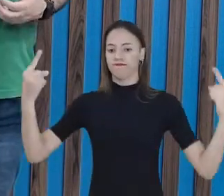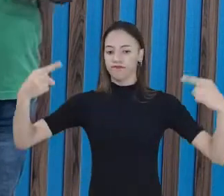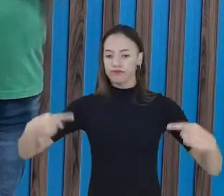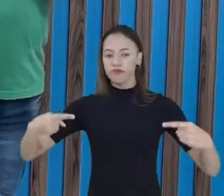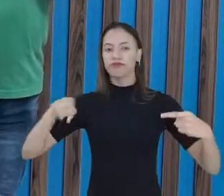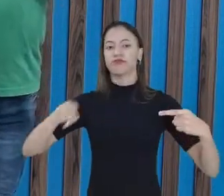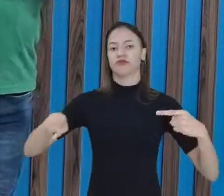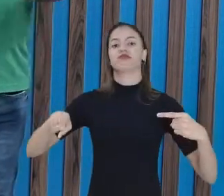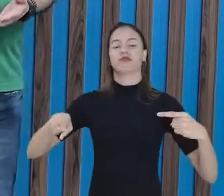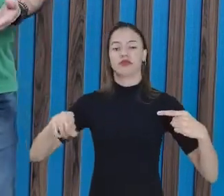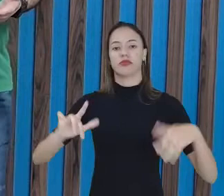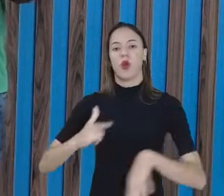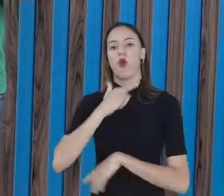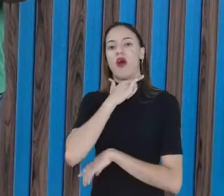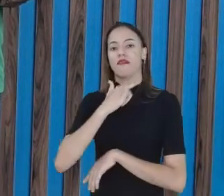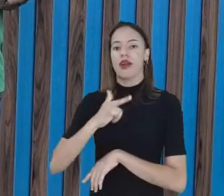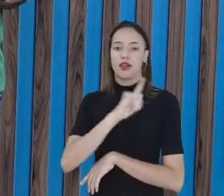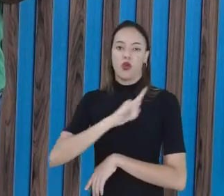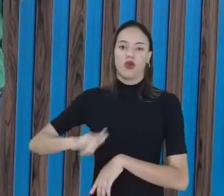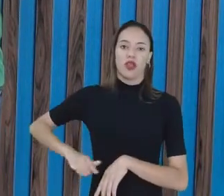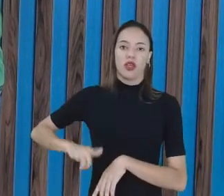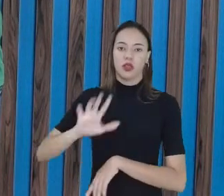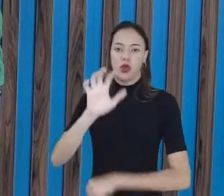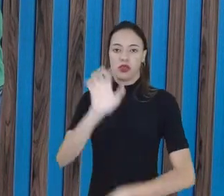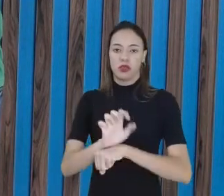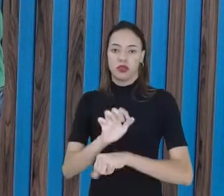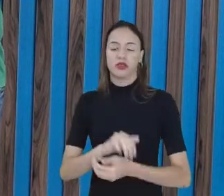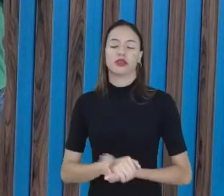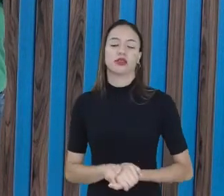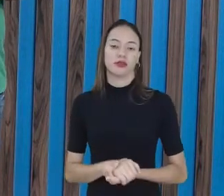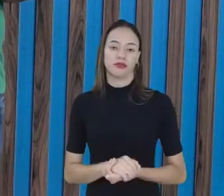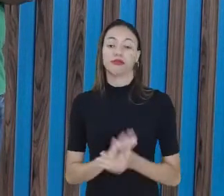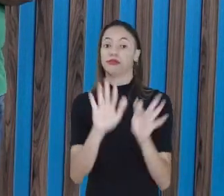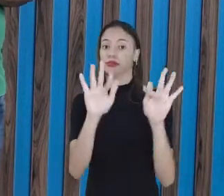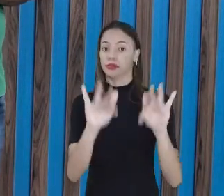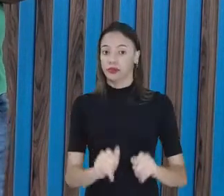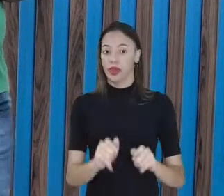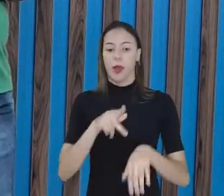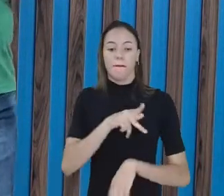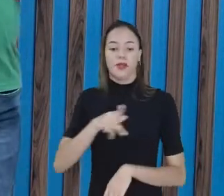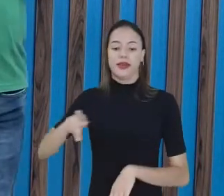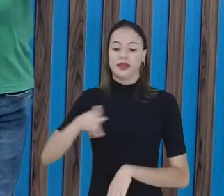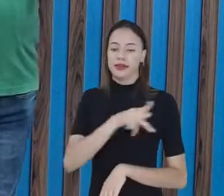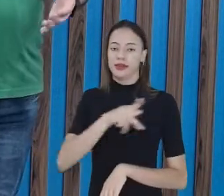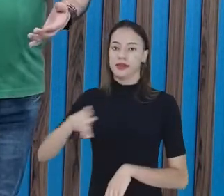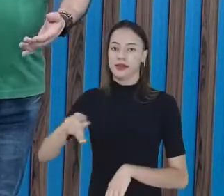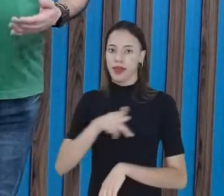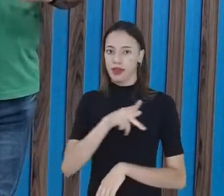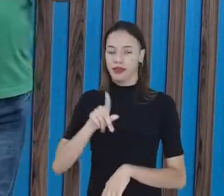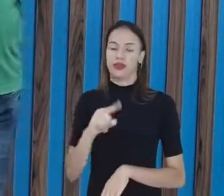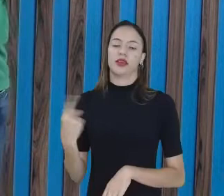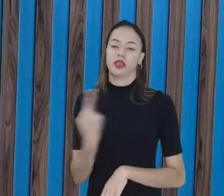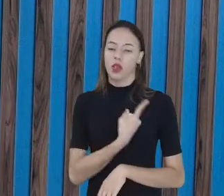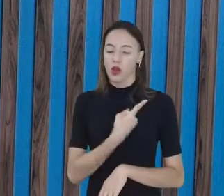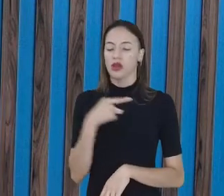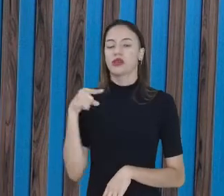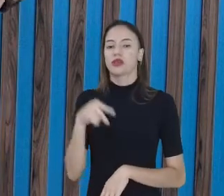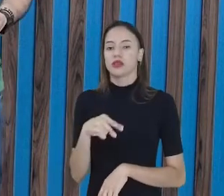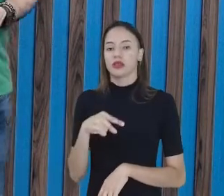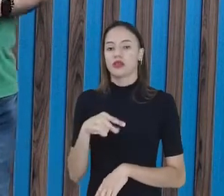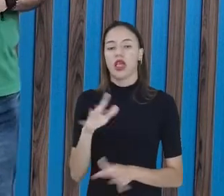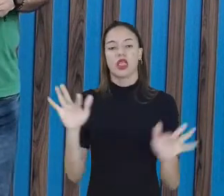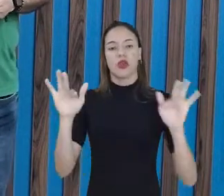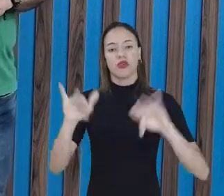vaga, né, de governadora do estado. E por fim, o presidente, né, onde nós também teremos, né, no